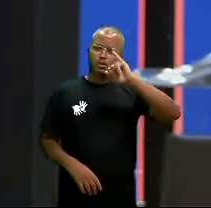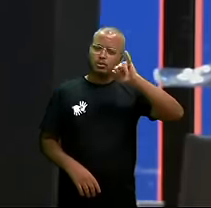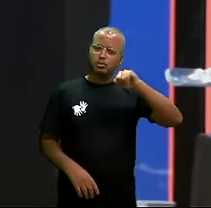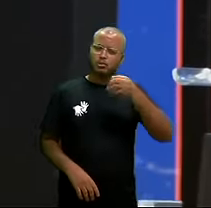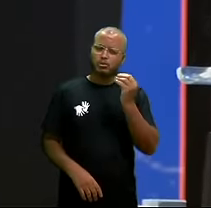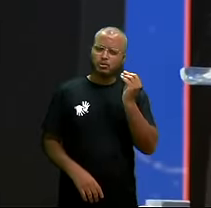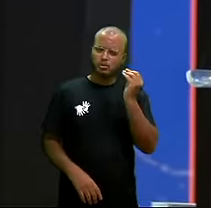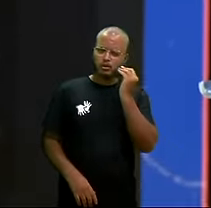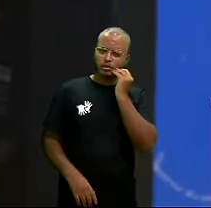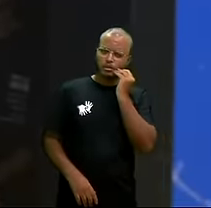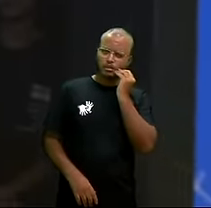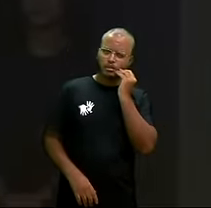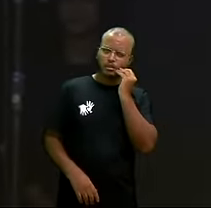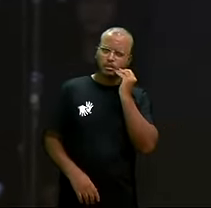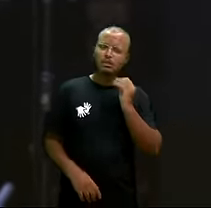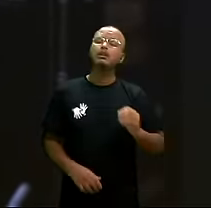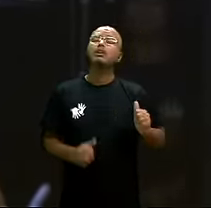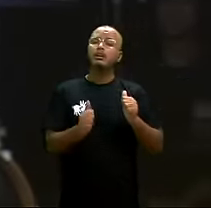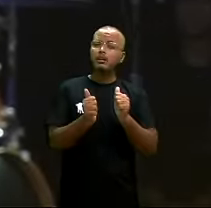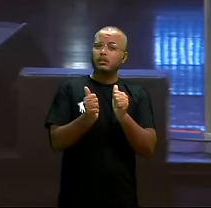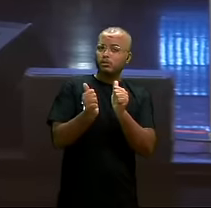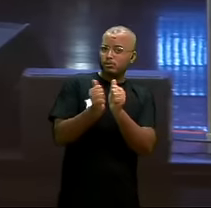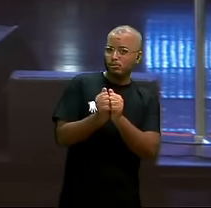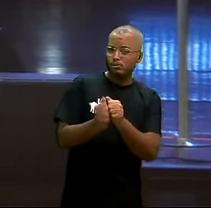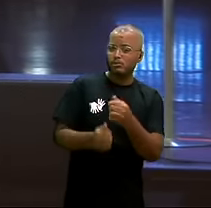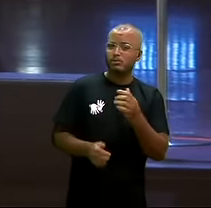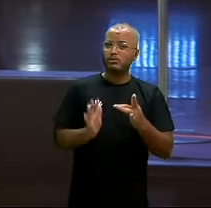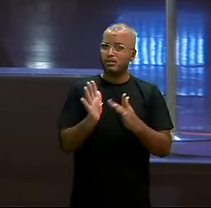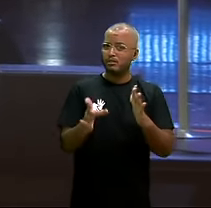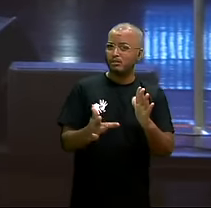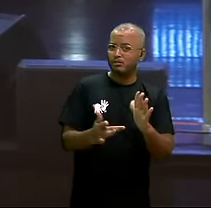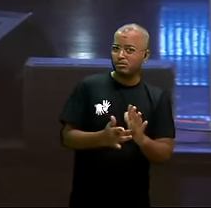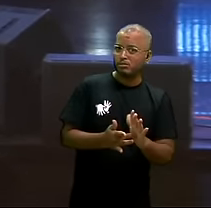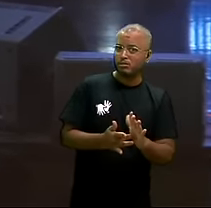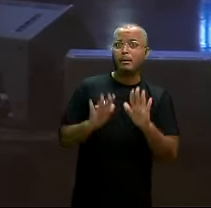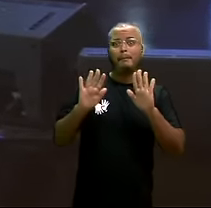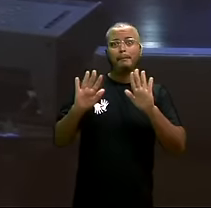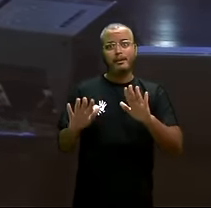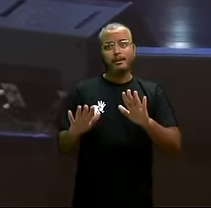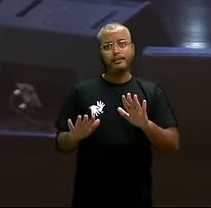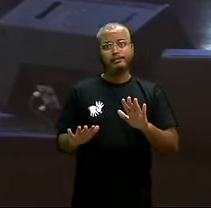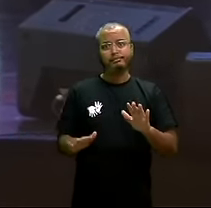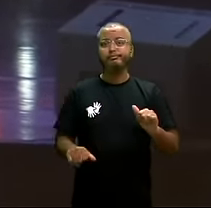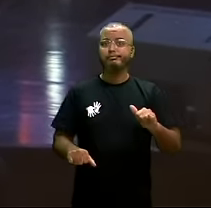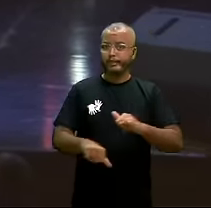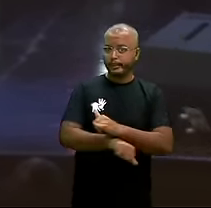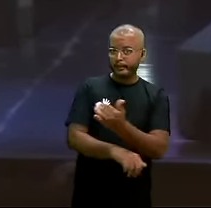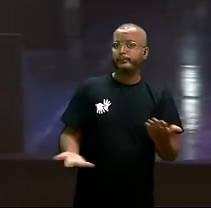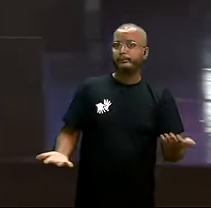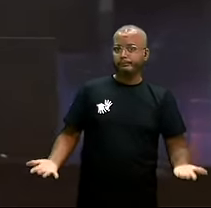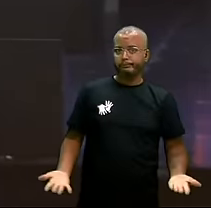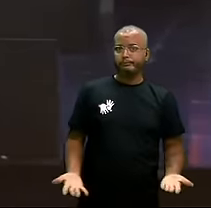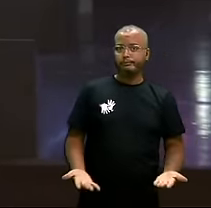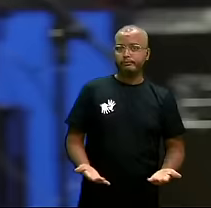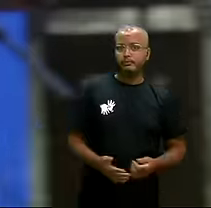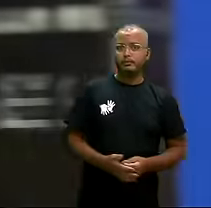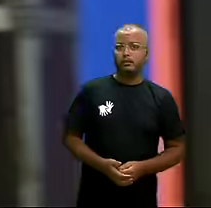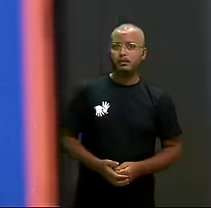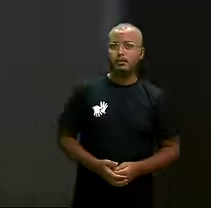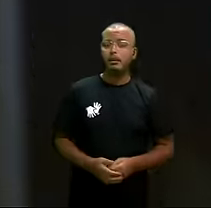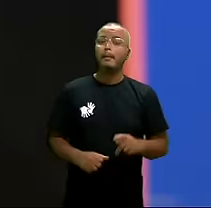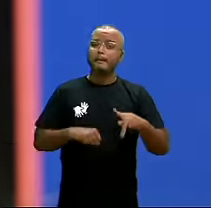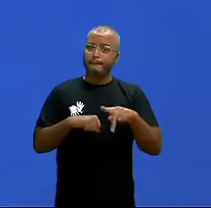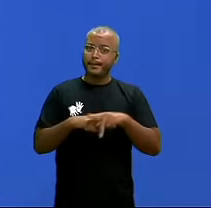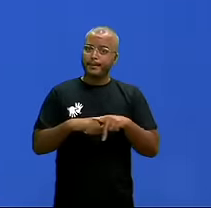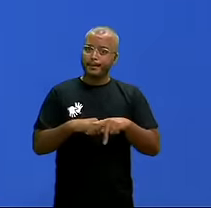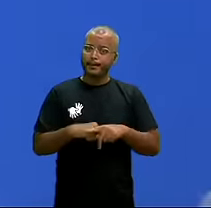Não foi suficiente andar com Jesus, sair, pisar sobre as águas. Pedro desistiu. Não é suficiente, é necessário que a